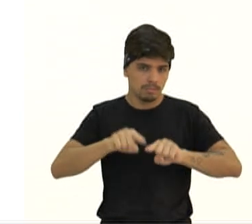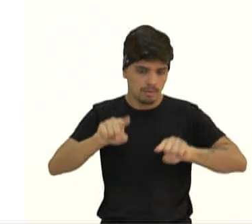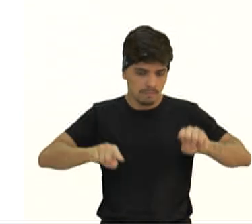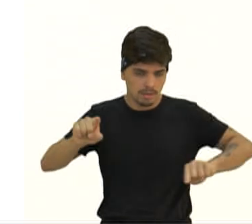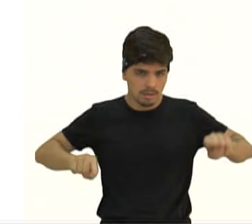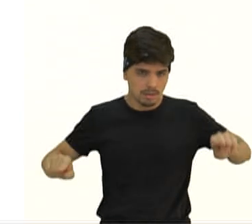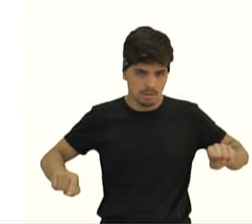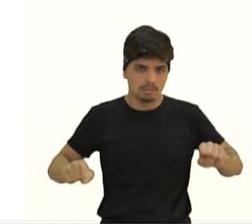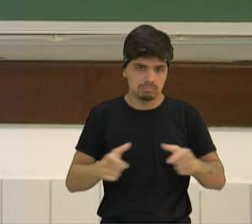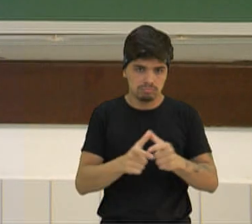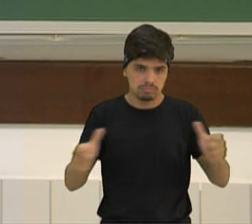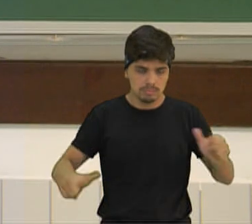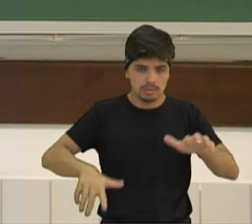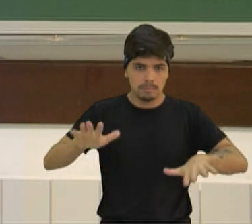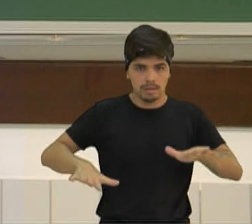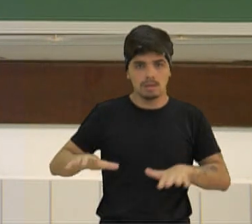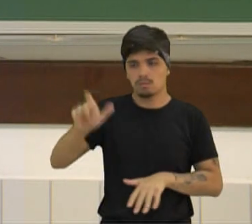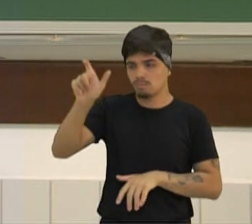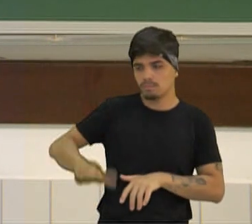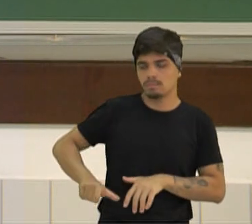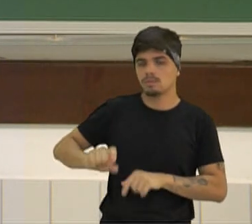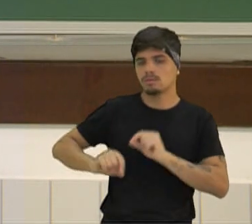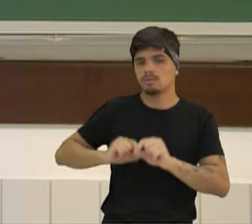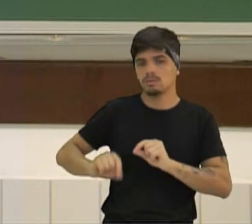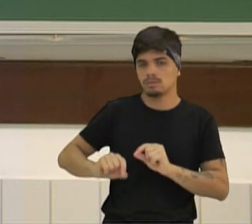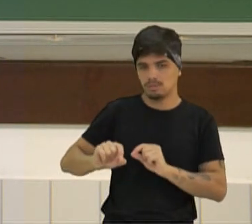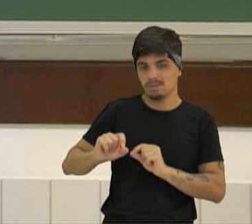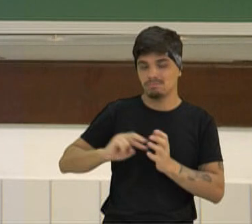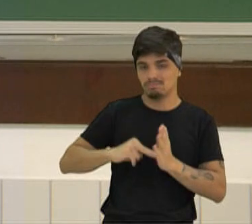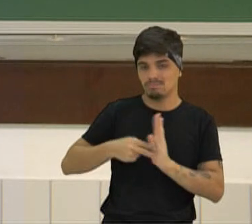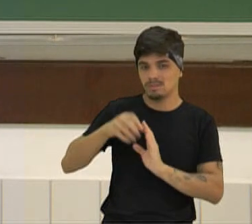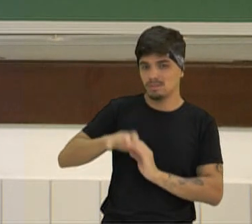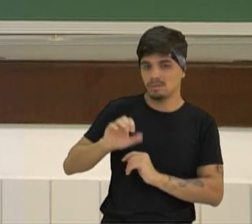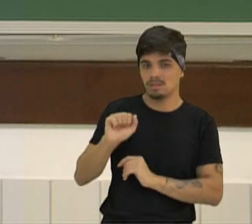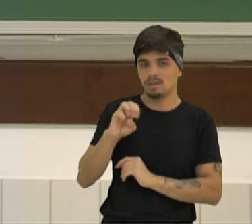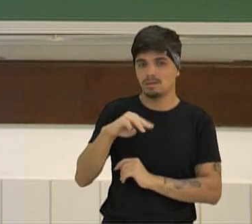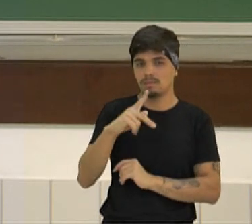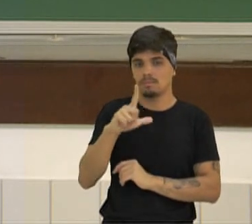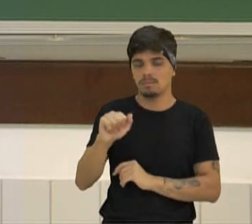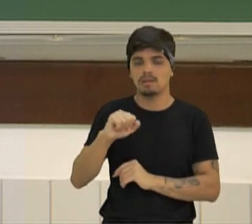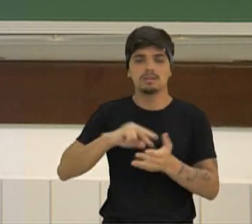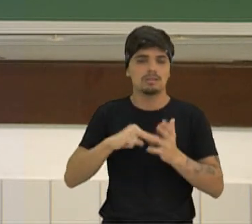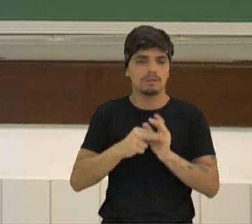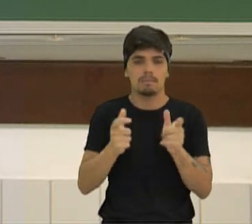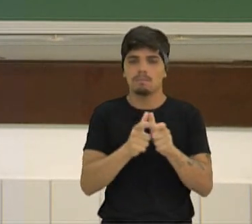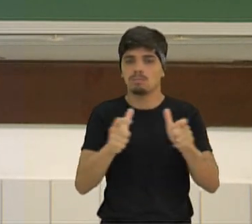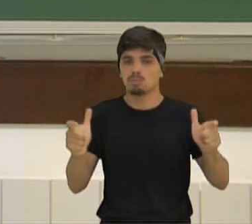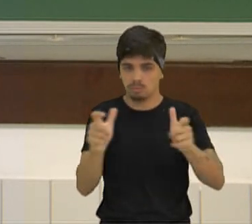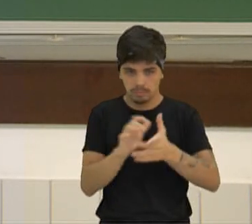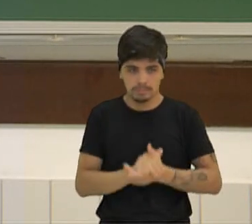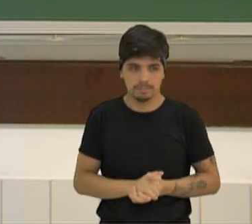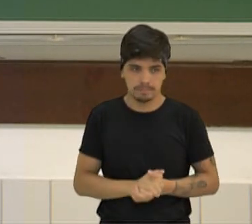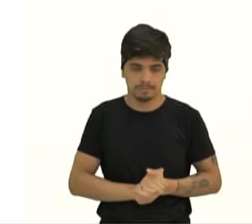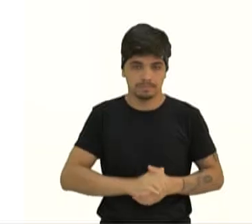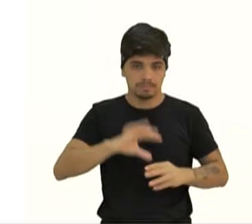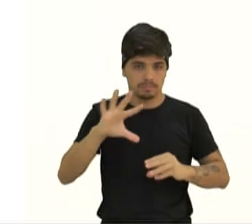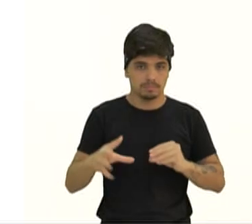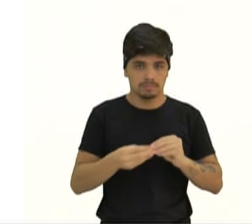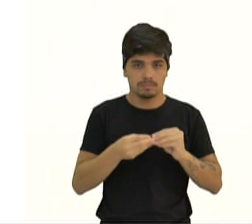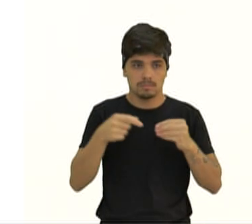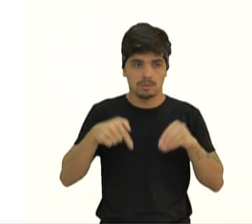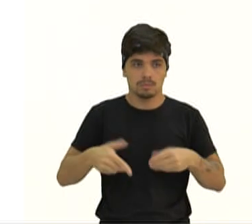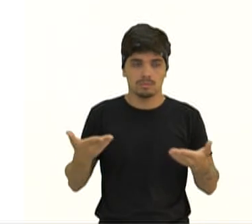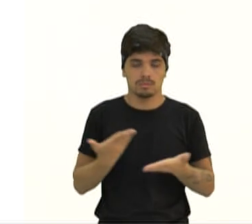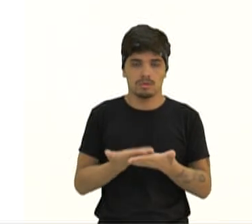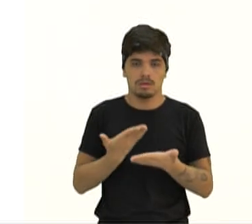dependendo do indivíduo isso que quer dizer Ampla Gama de níveis é bastante entender Resumindo